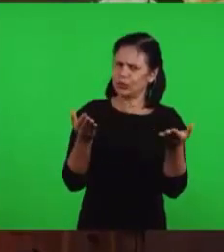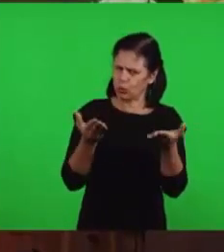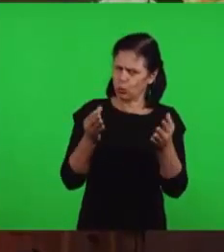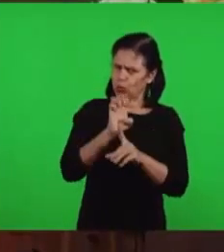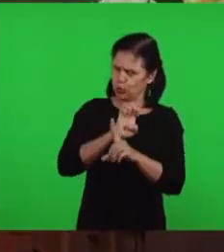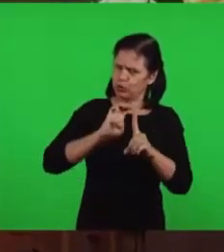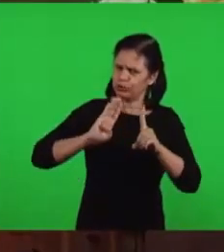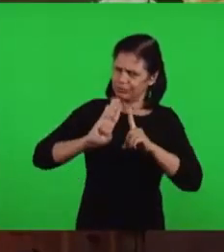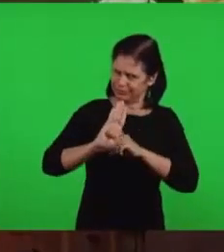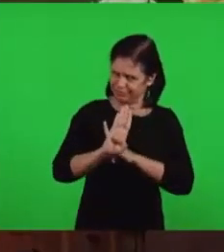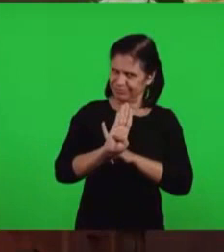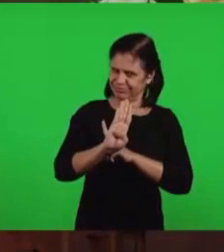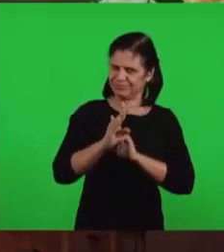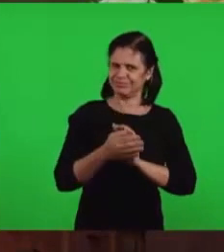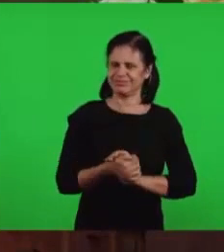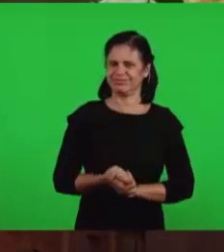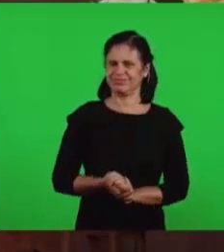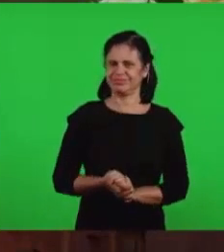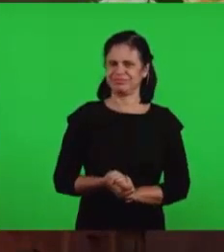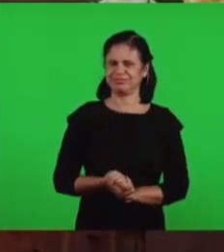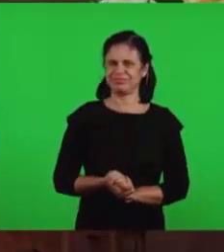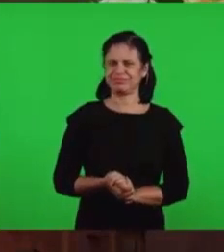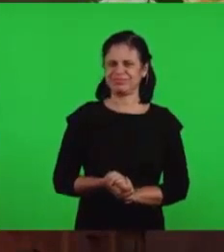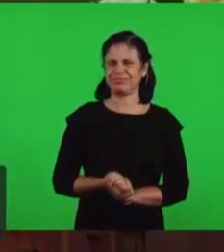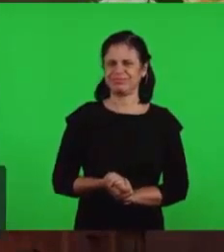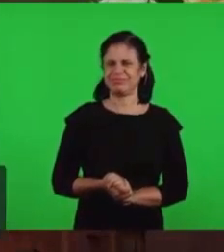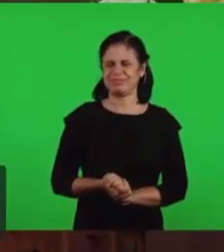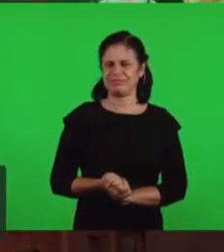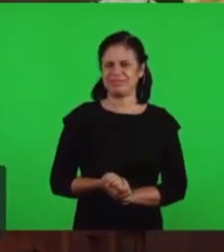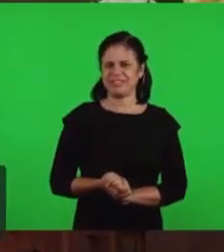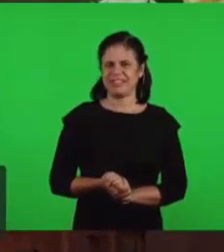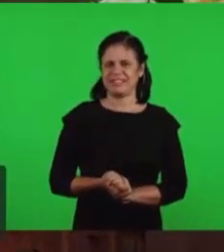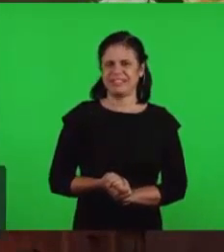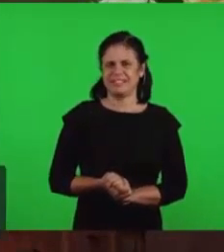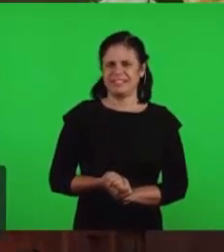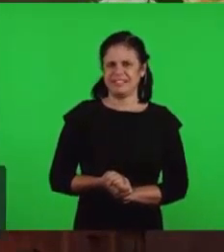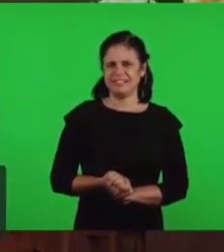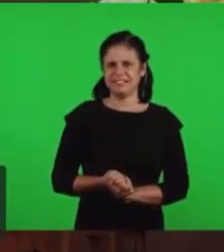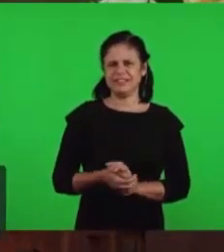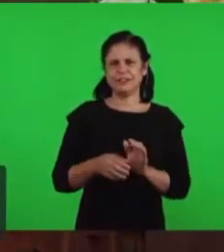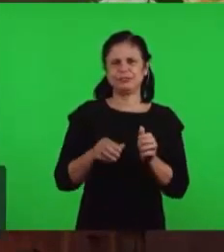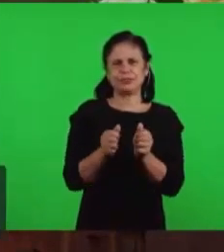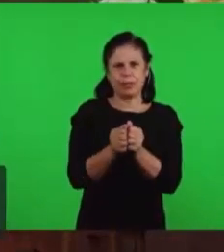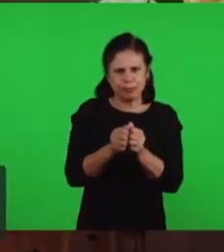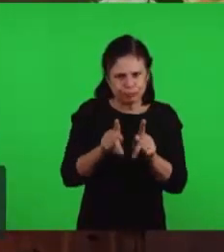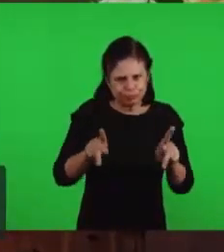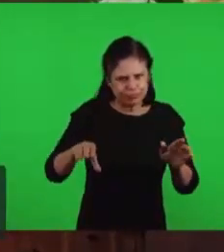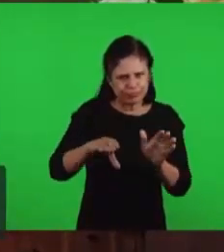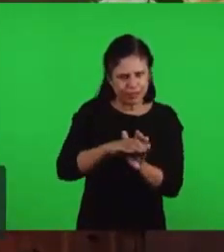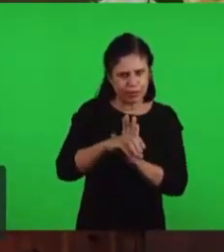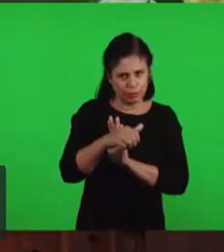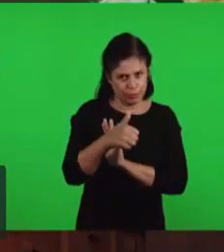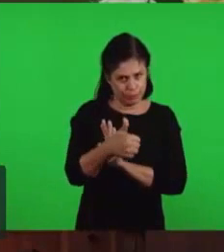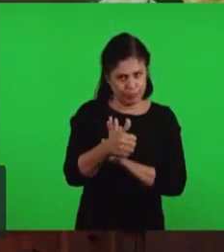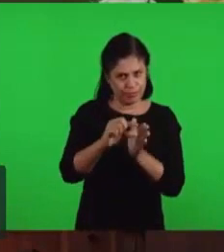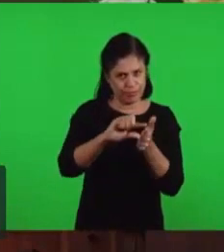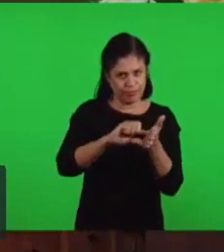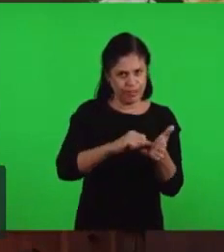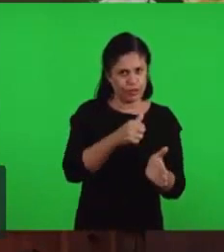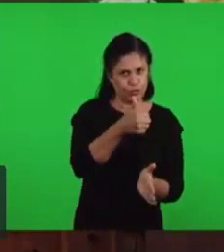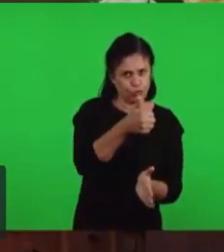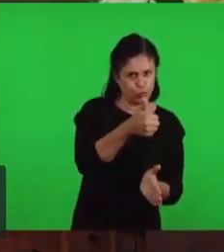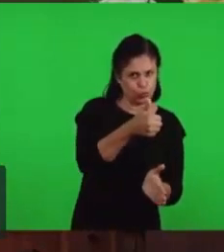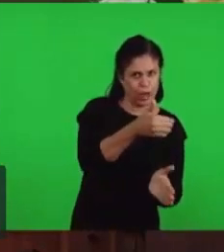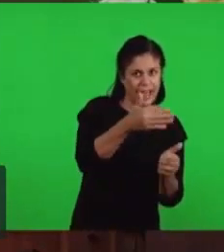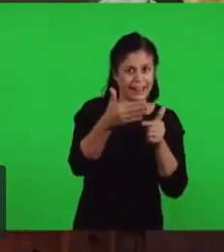hoje quanto aquilo que foi colocado para os irmãos é no capítulo primeiro a partir do verso